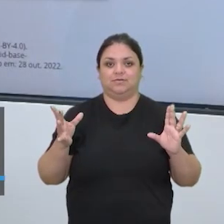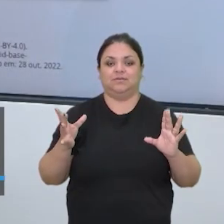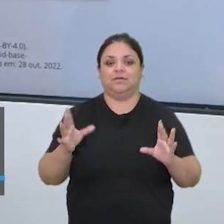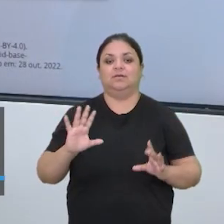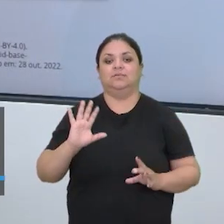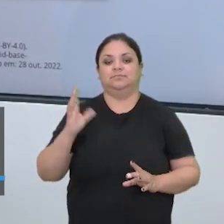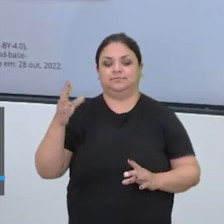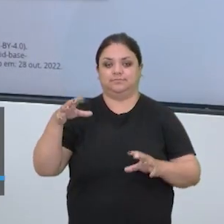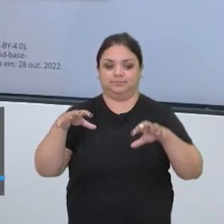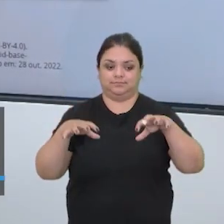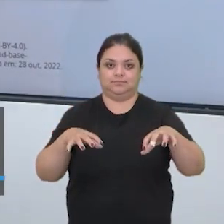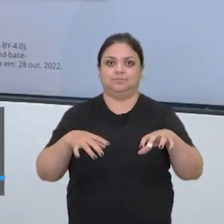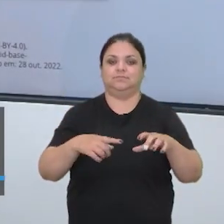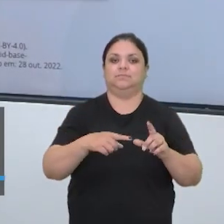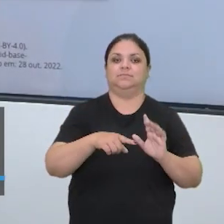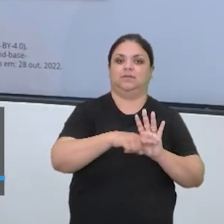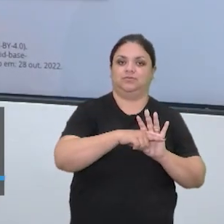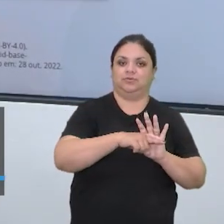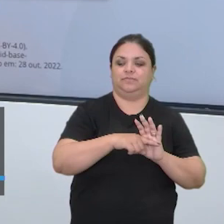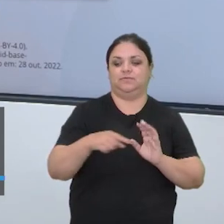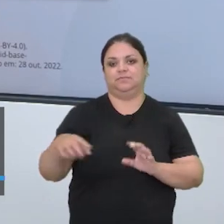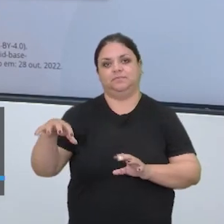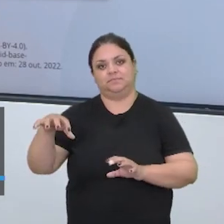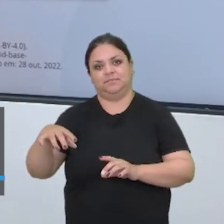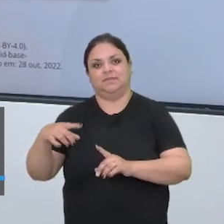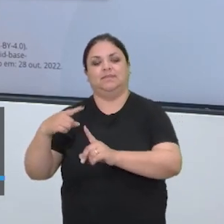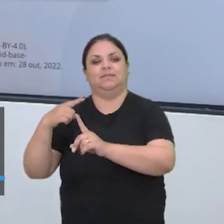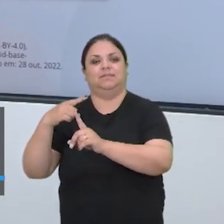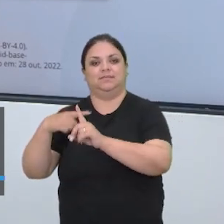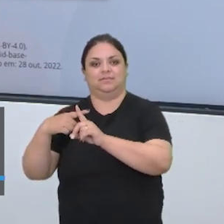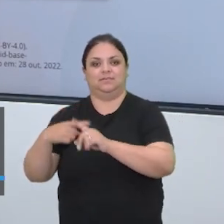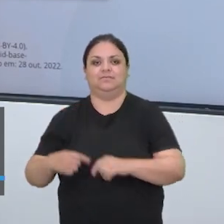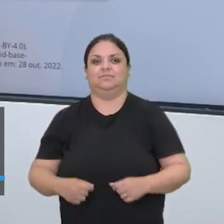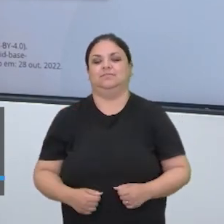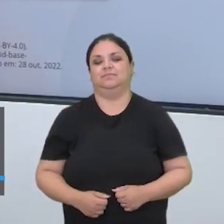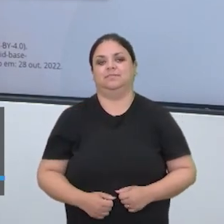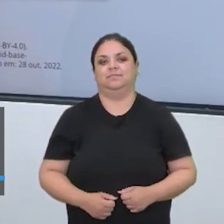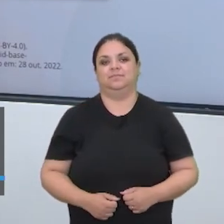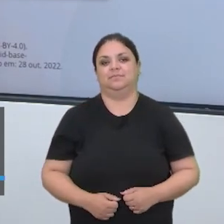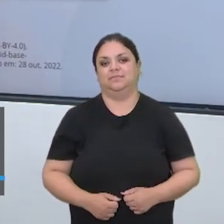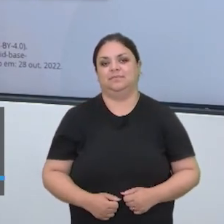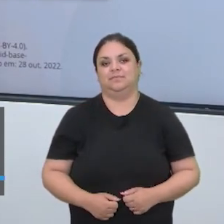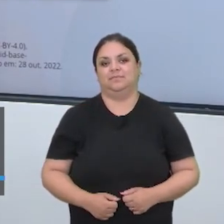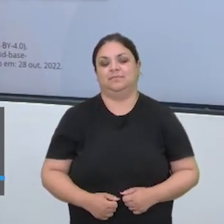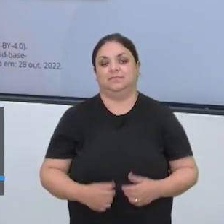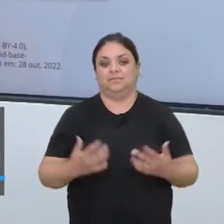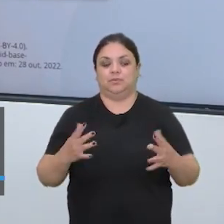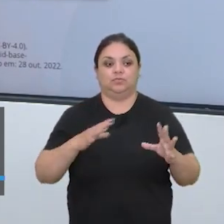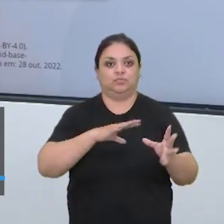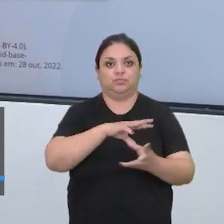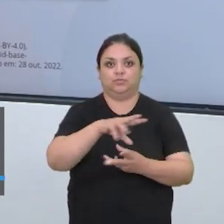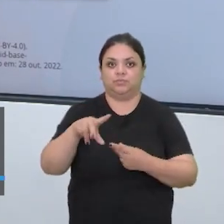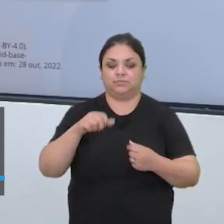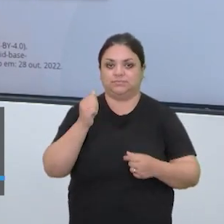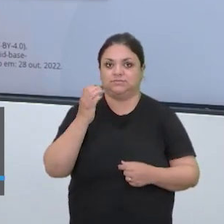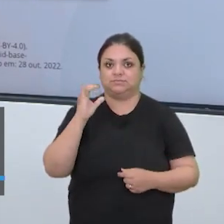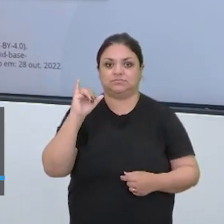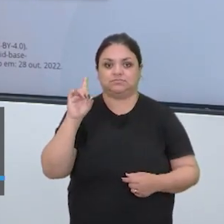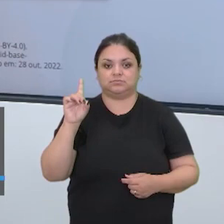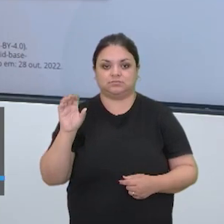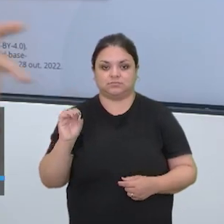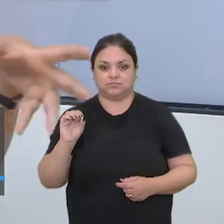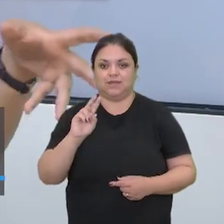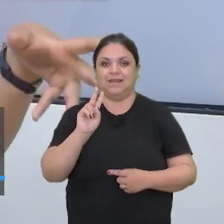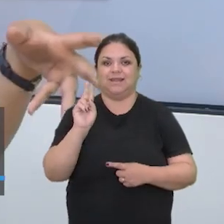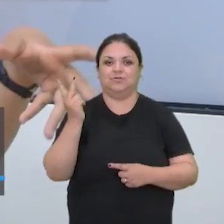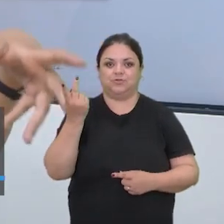ficar com carga negativa e a outra positiva. O que acontece é que quando você tem ácido forte, tudo que tinha hidrogênio na forma ácida